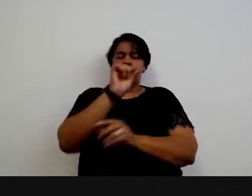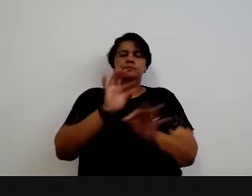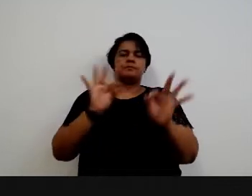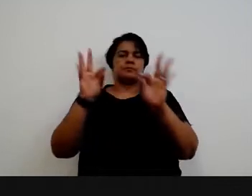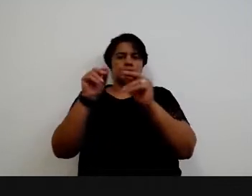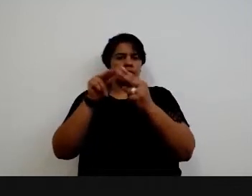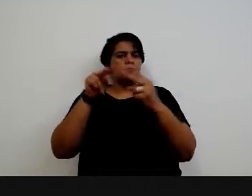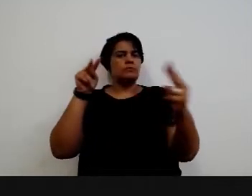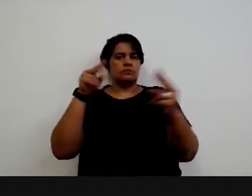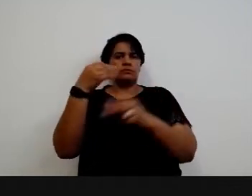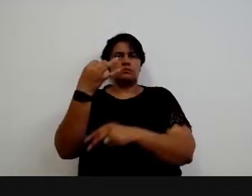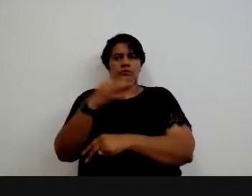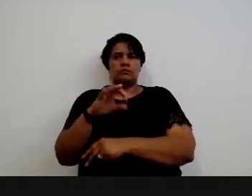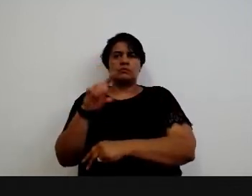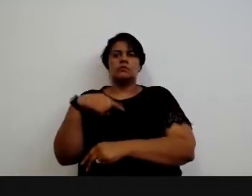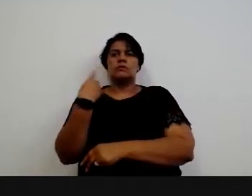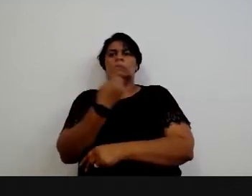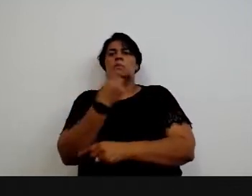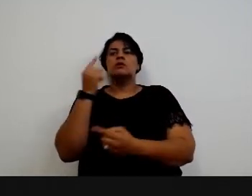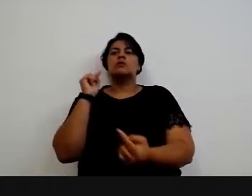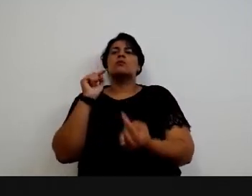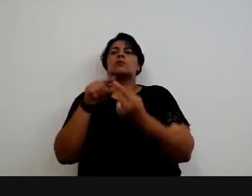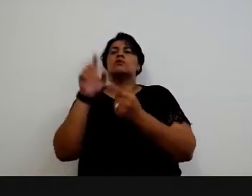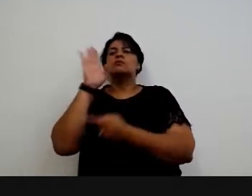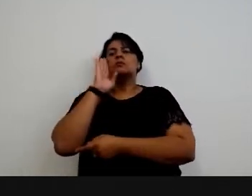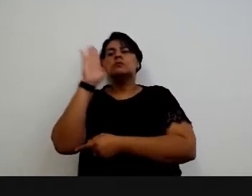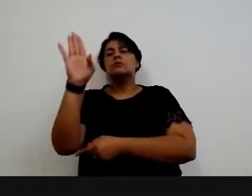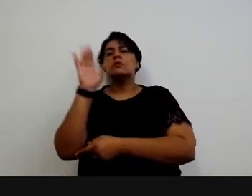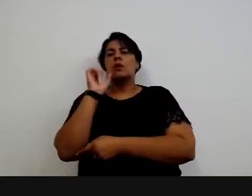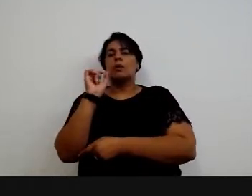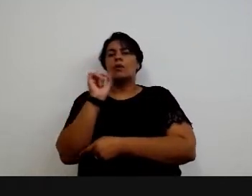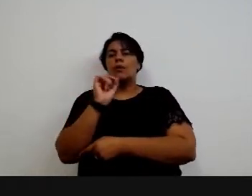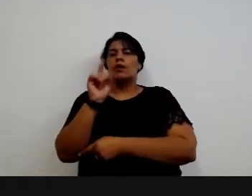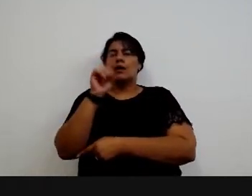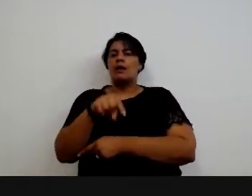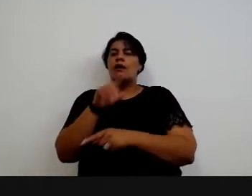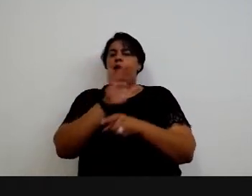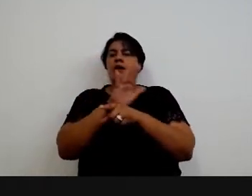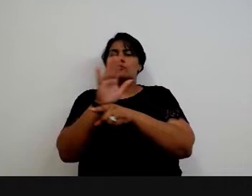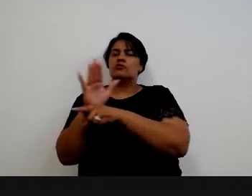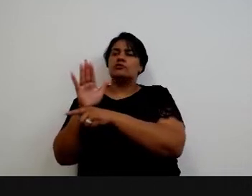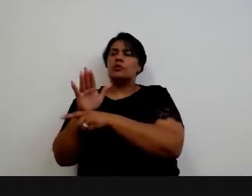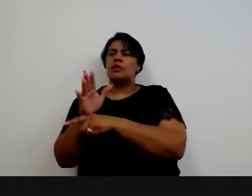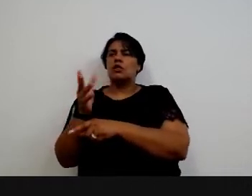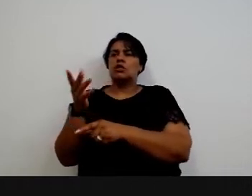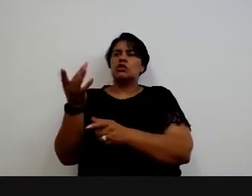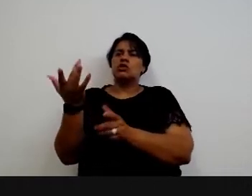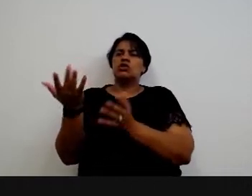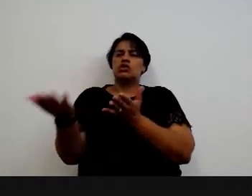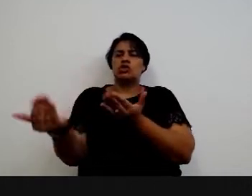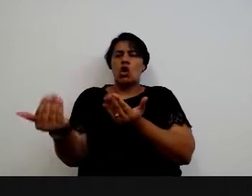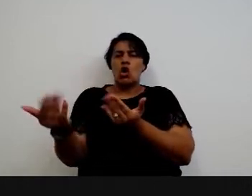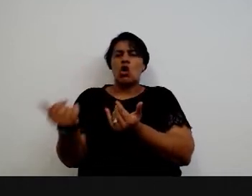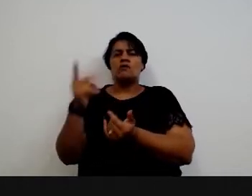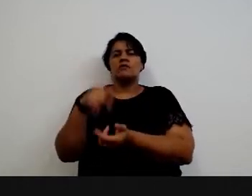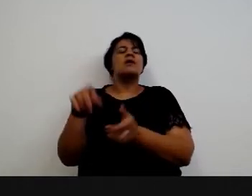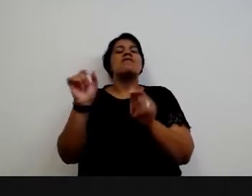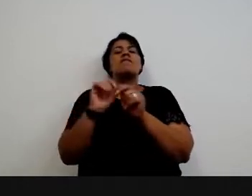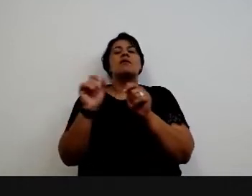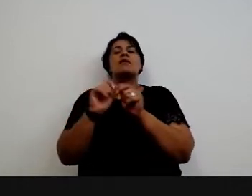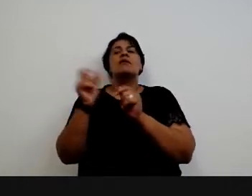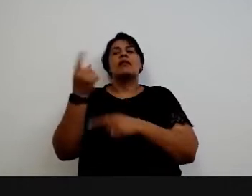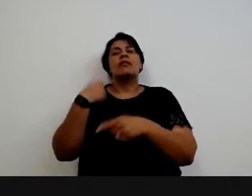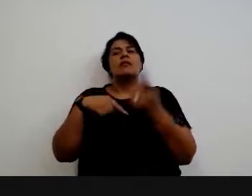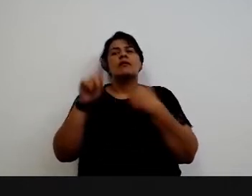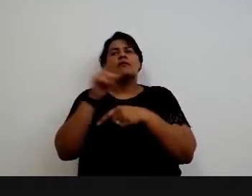maneira virtual, onde o nosso principal objetivo é fazer com que jovens percebam que eles são os agentes de transformação do